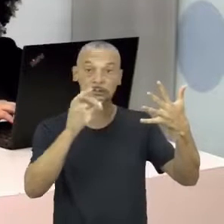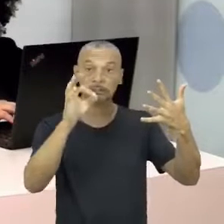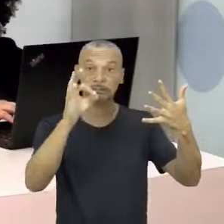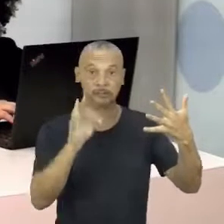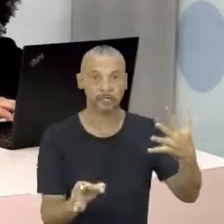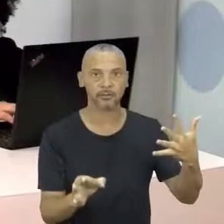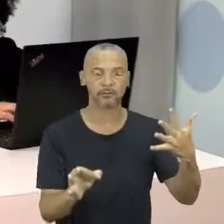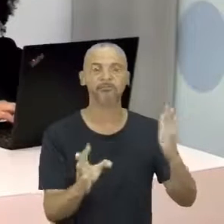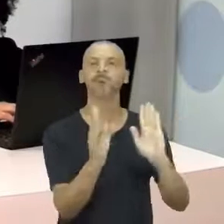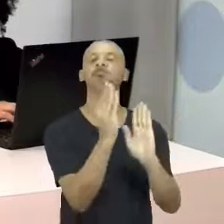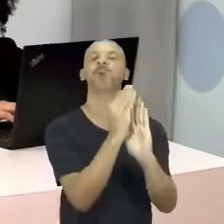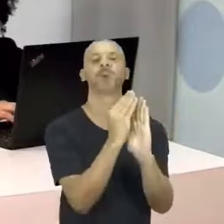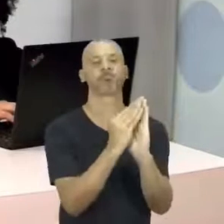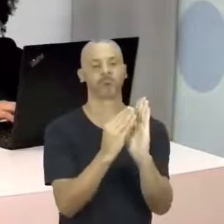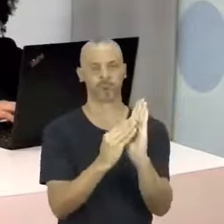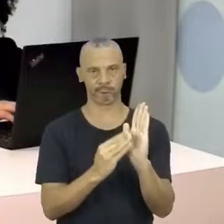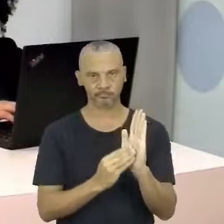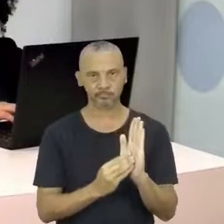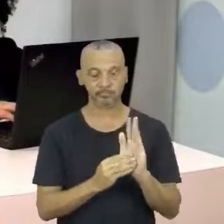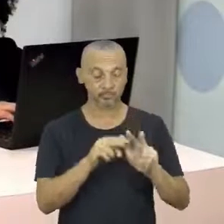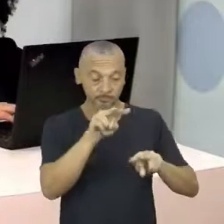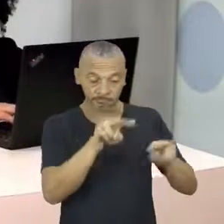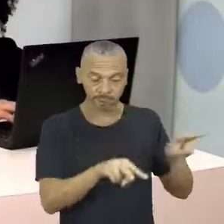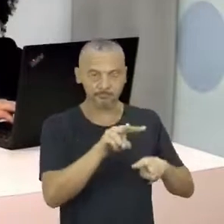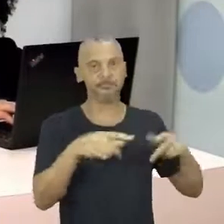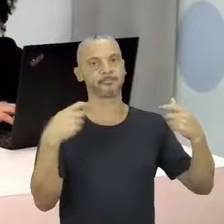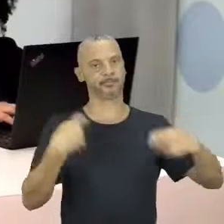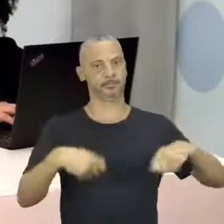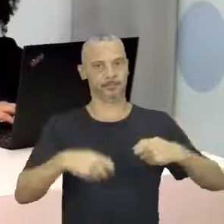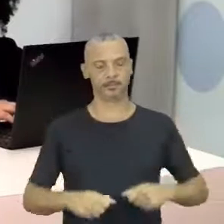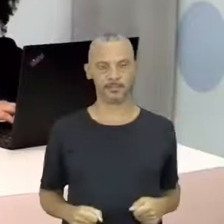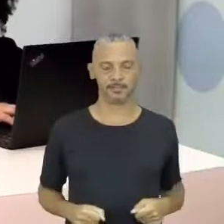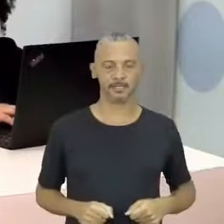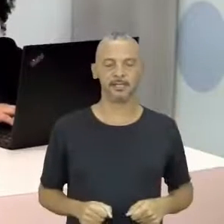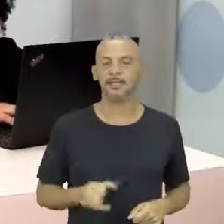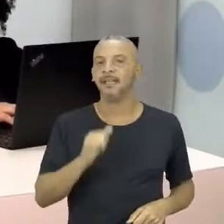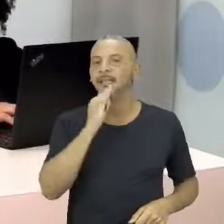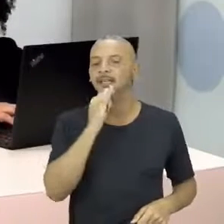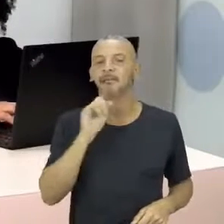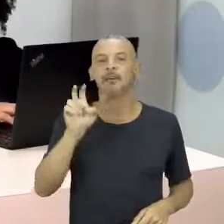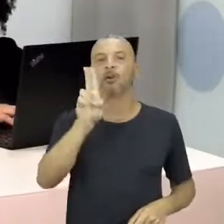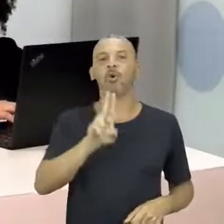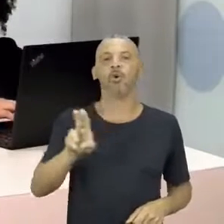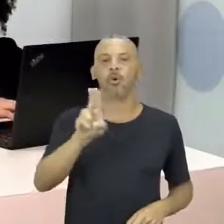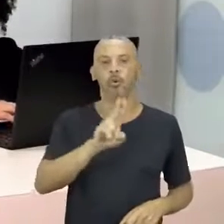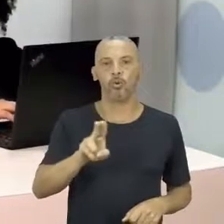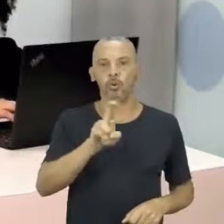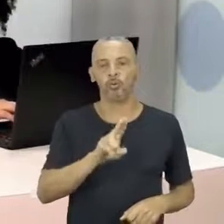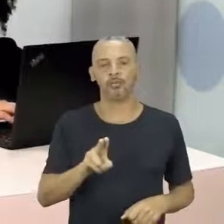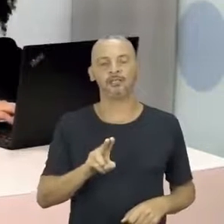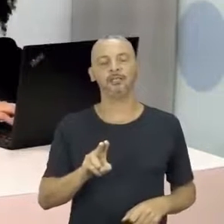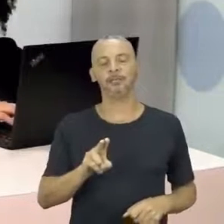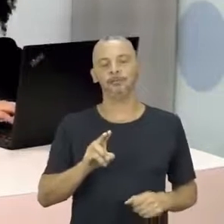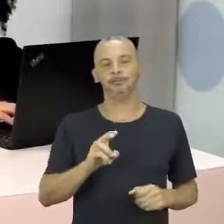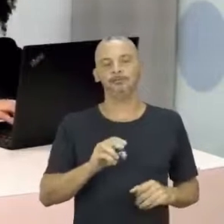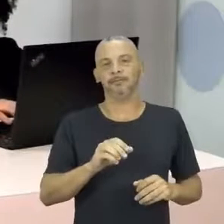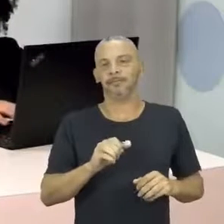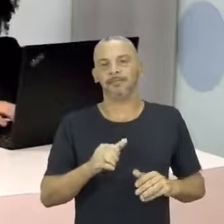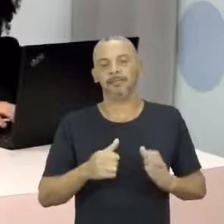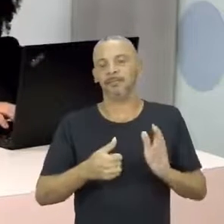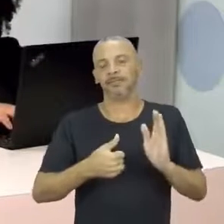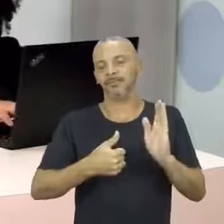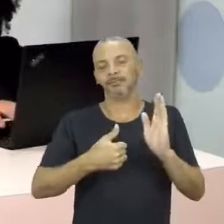do seu título ou do seu tempo de magistério, se você vai utilizar a carteira profissional, se você tem a